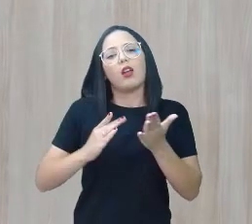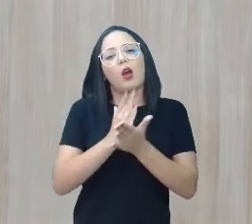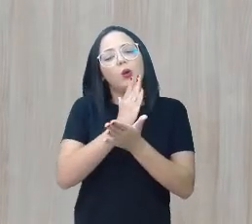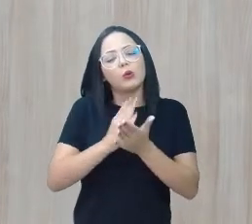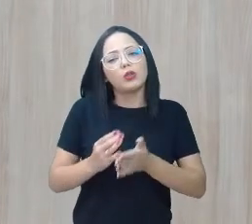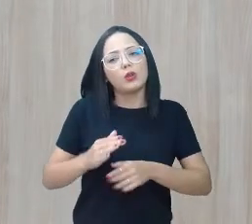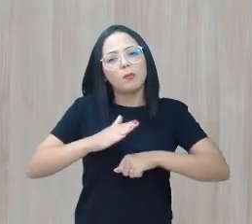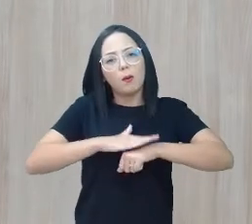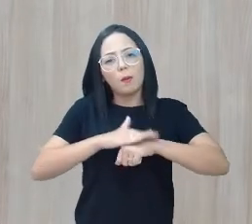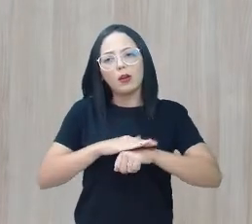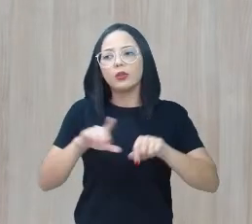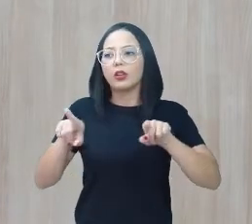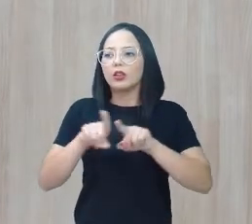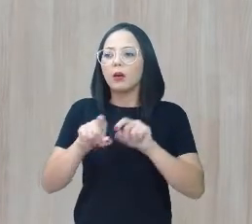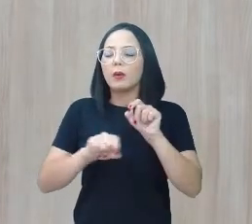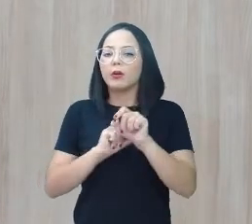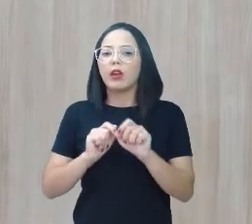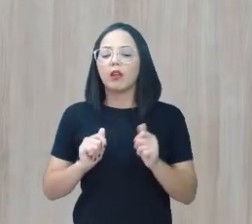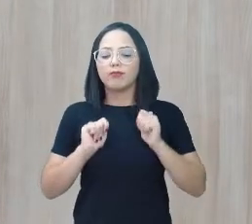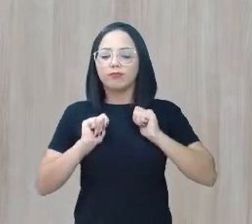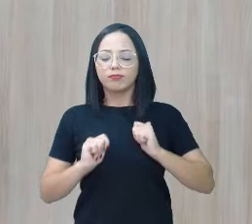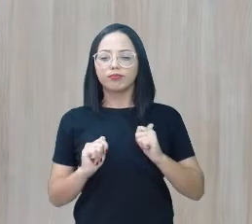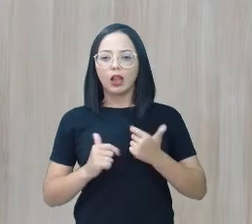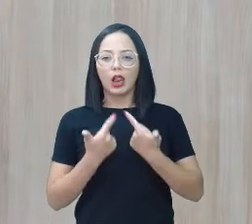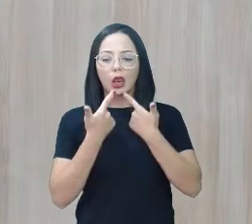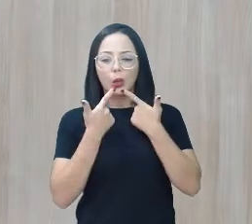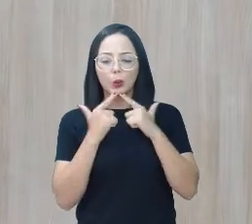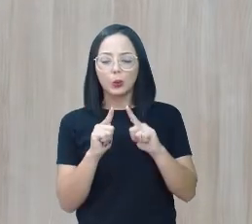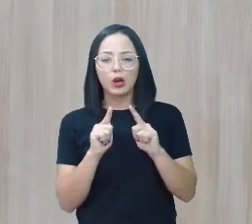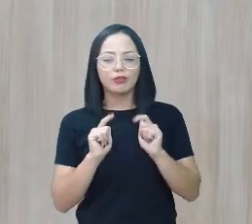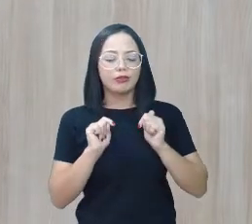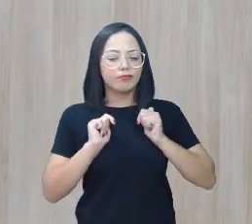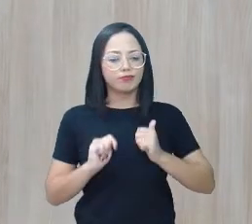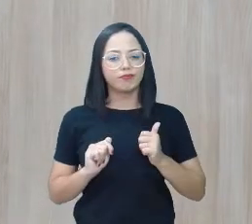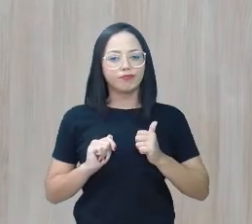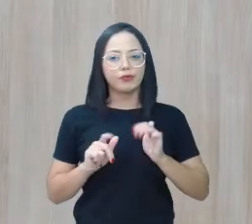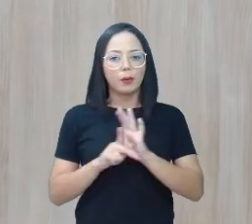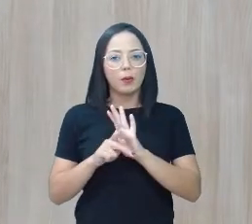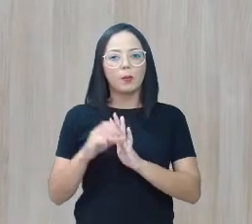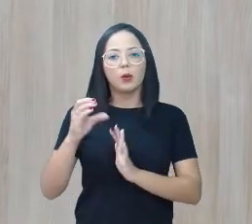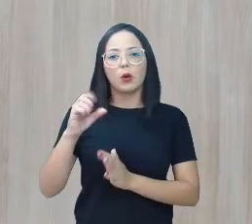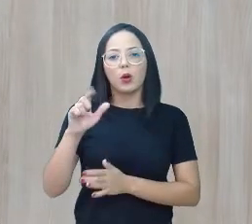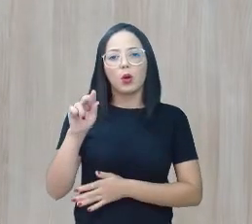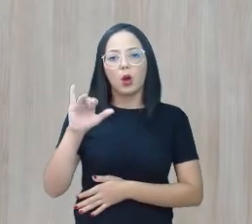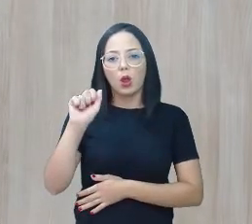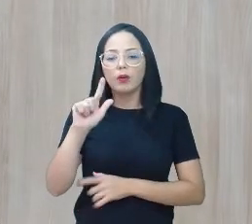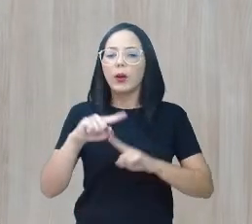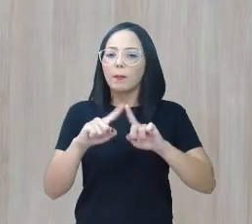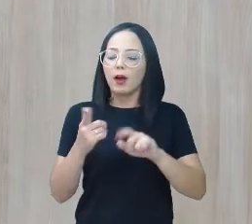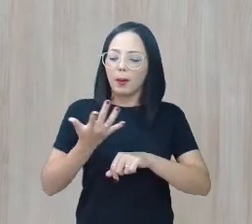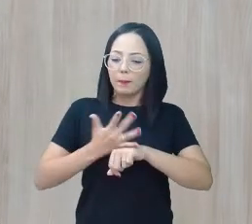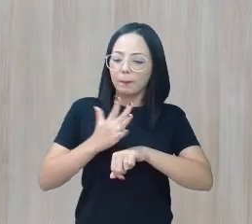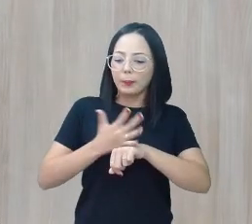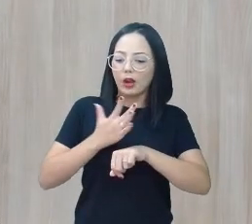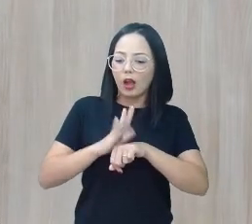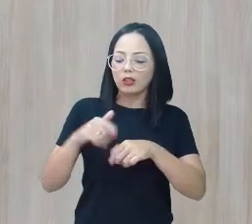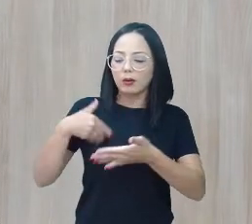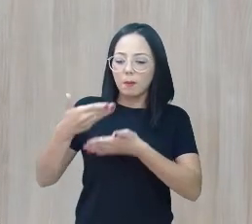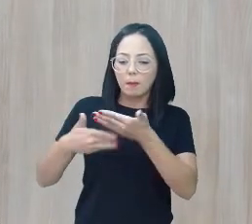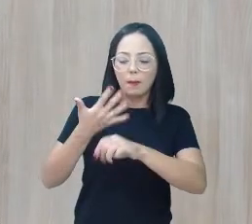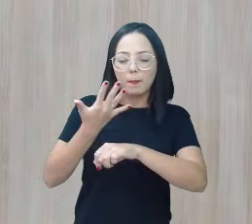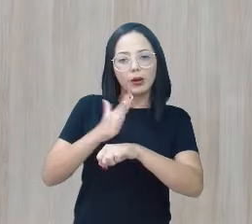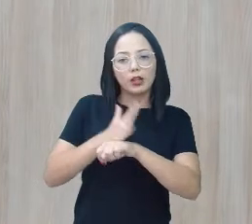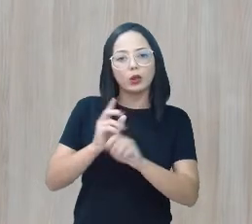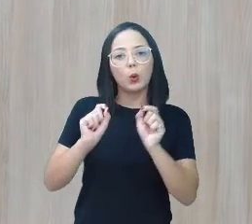vai estar também à vontade e a sua linguagem vai ser totalmente coloquial. Só que com a prática da norma culta, o